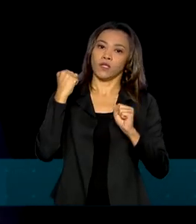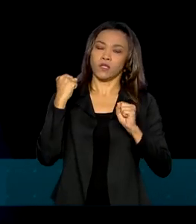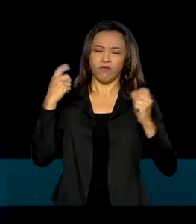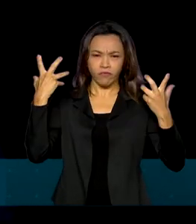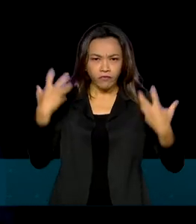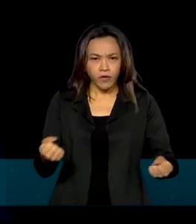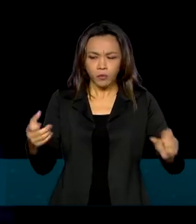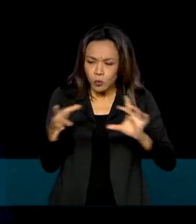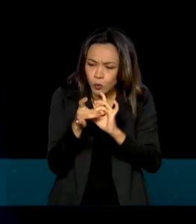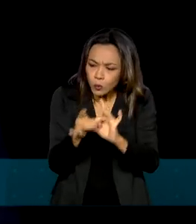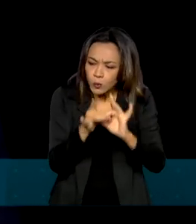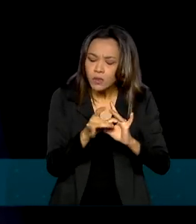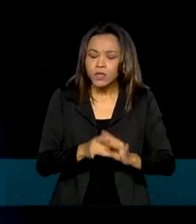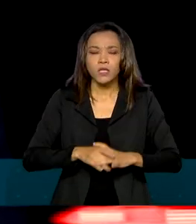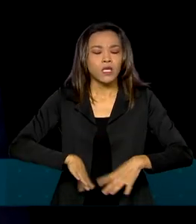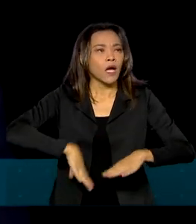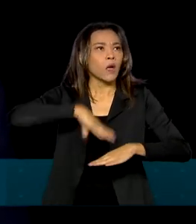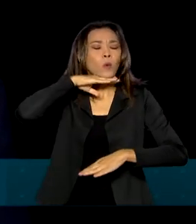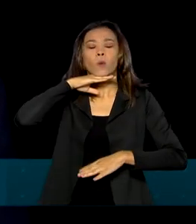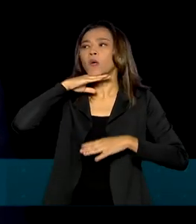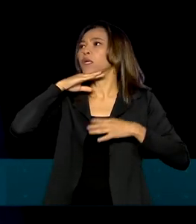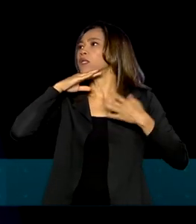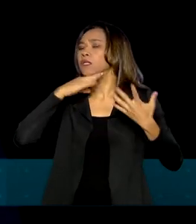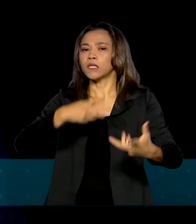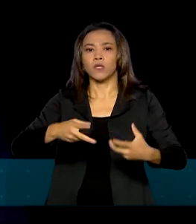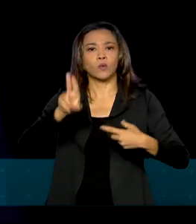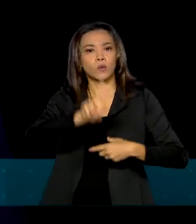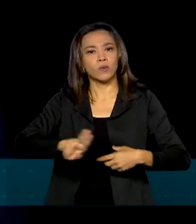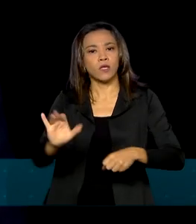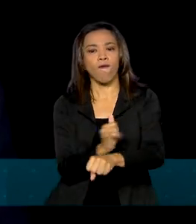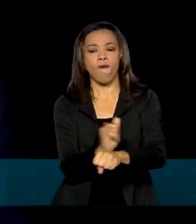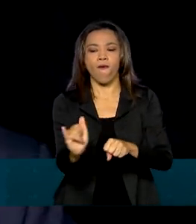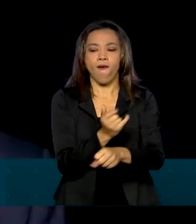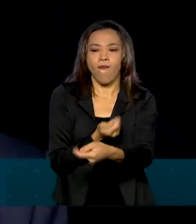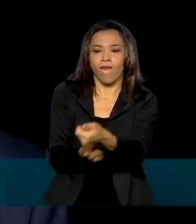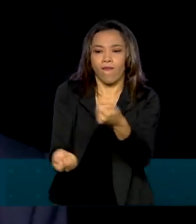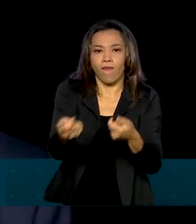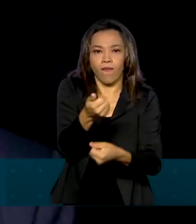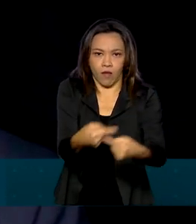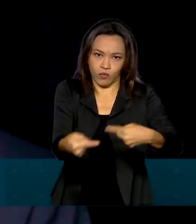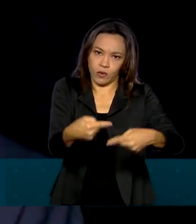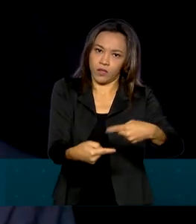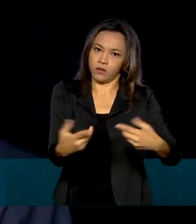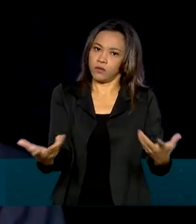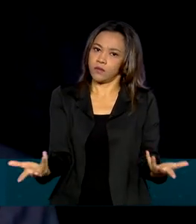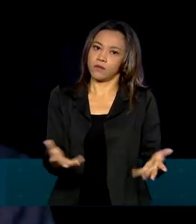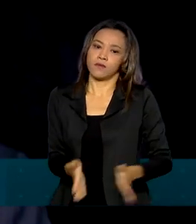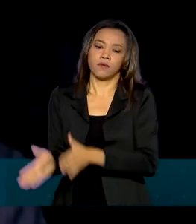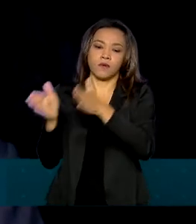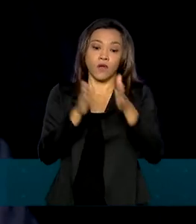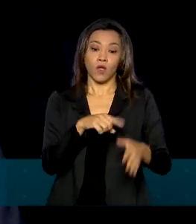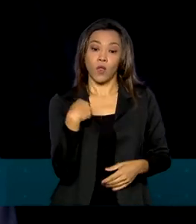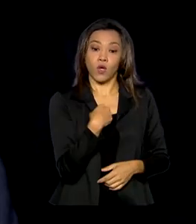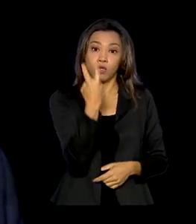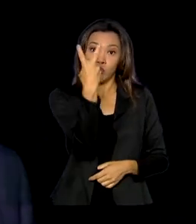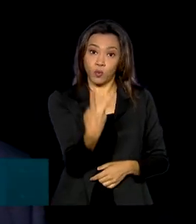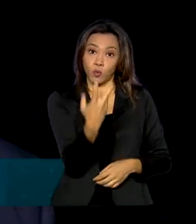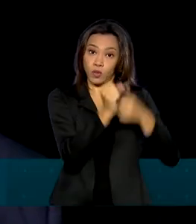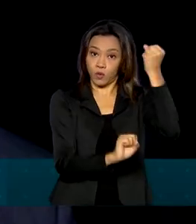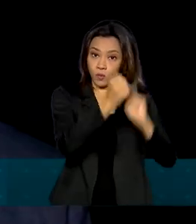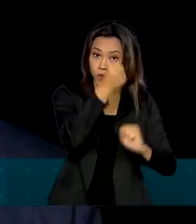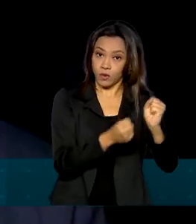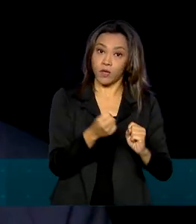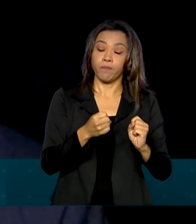união. Ninguém aguenta mais essa politização, essa briga. Nós temos duas grandes indústrias,